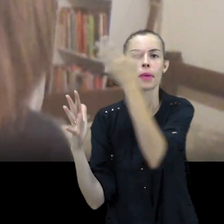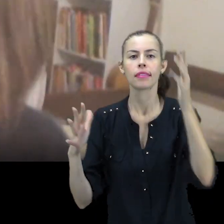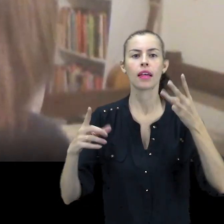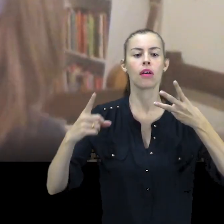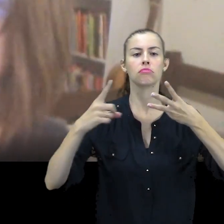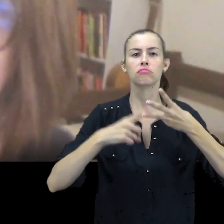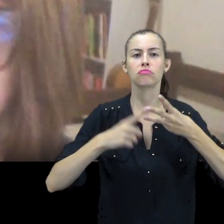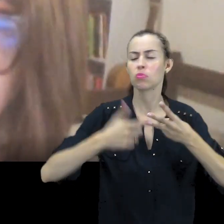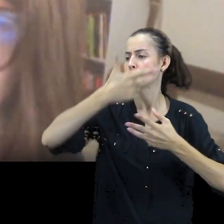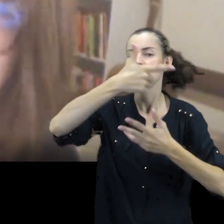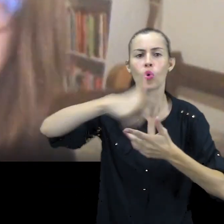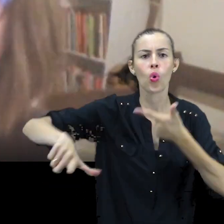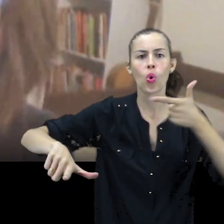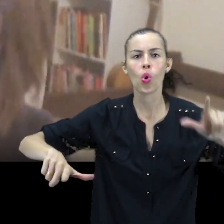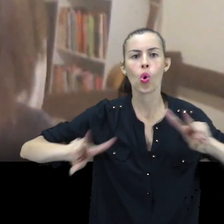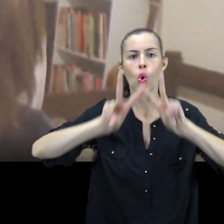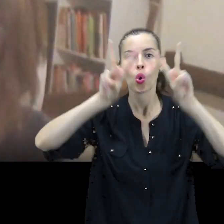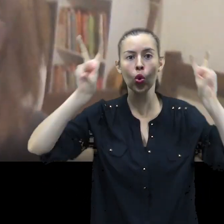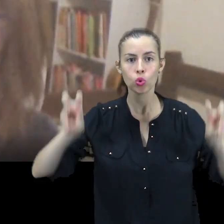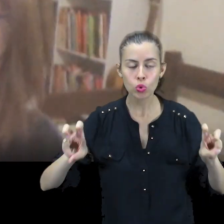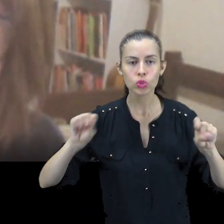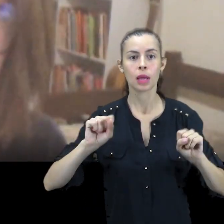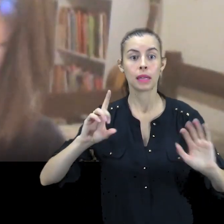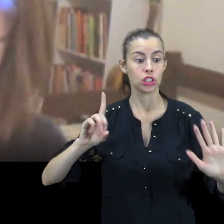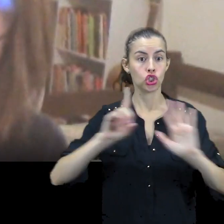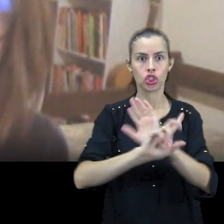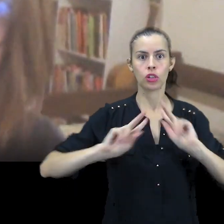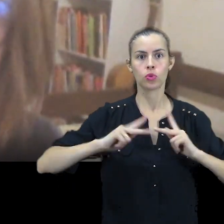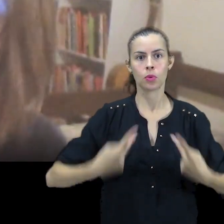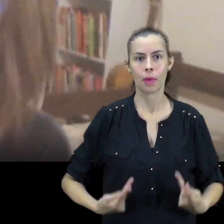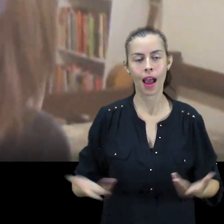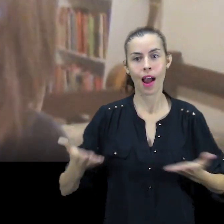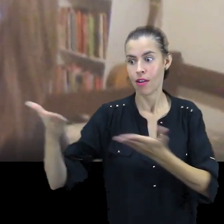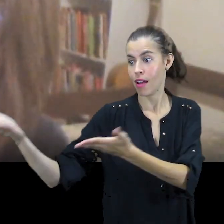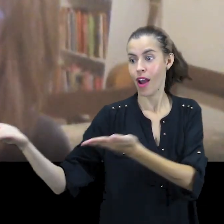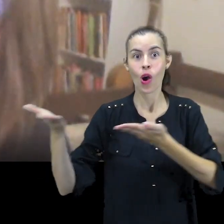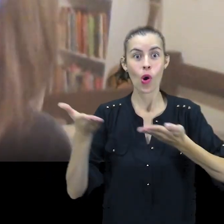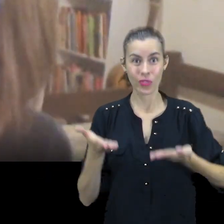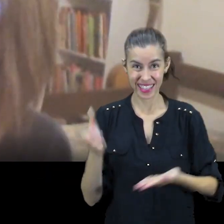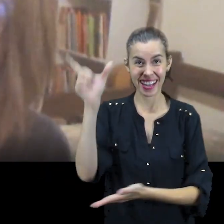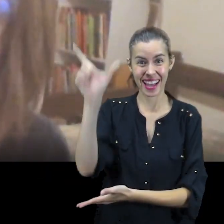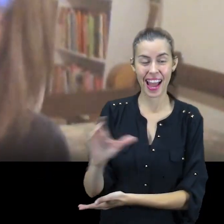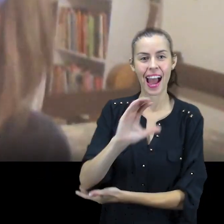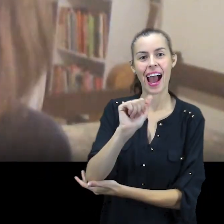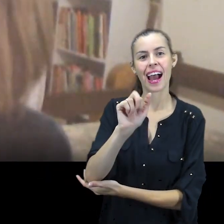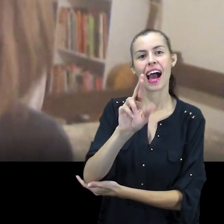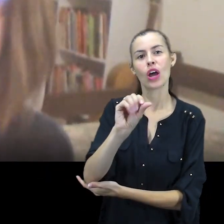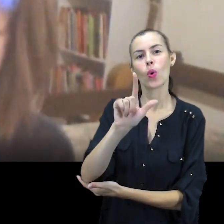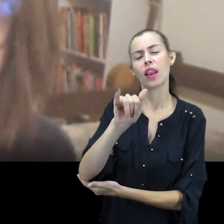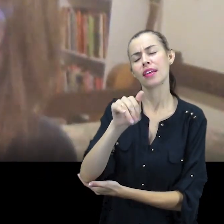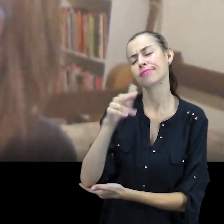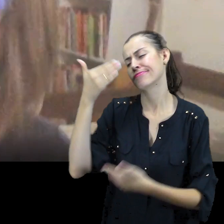Na sequência, nós vamos abrir para o diálogo, para a participação de vocês. Então, Carolina, vou te passar a palavra, mais uma vez, te